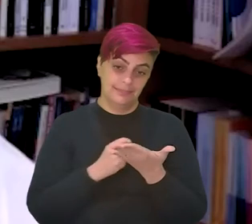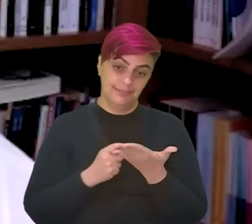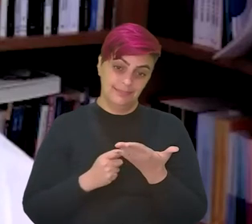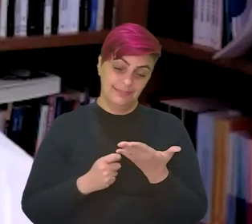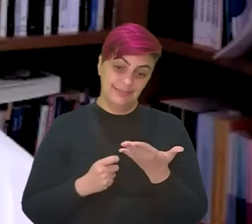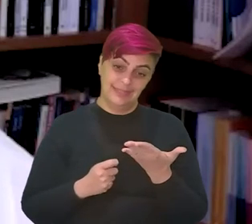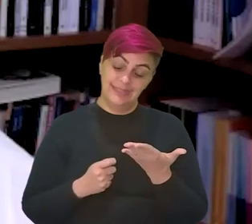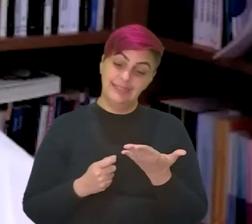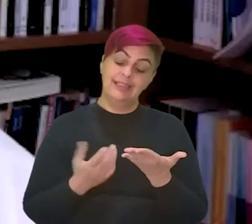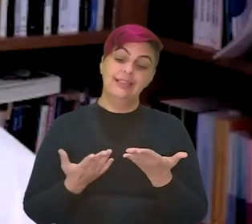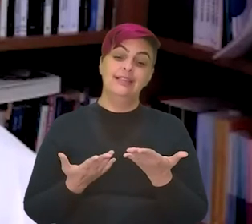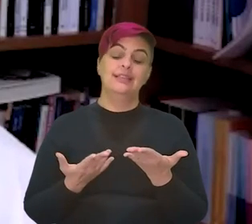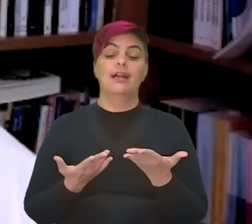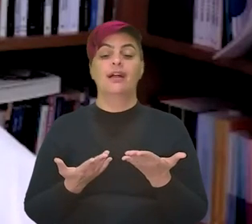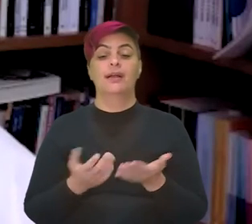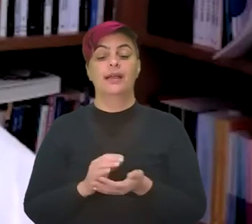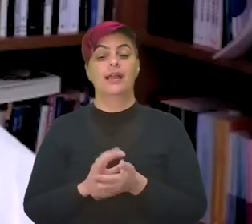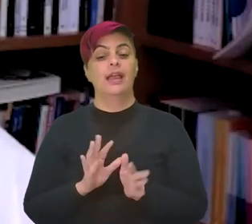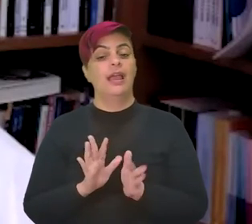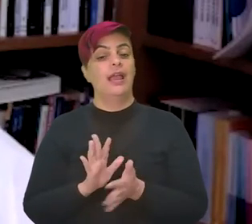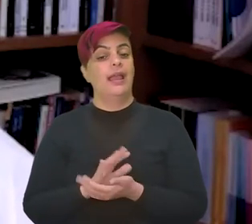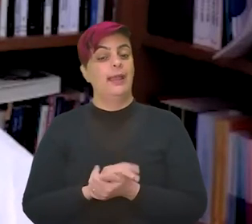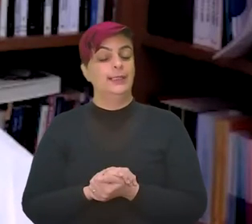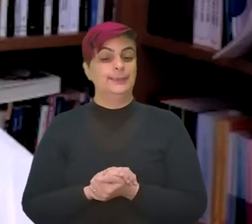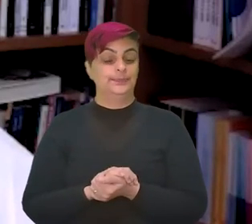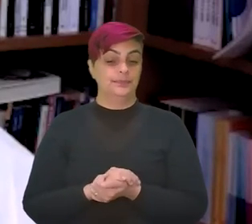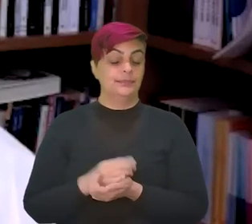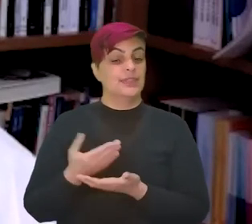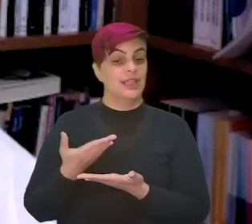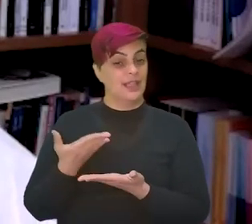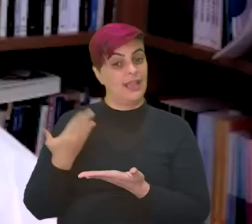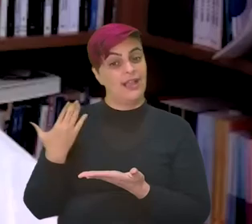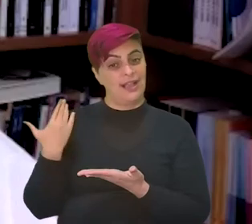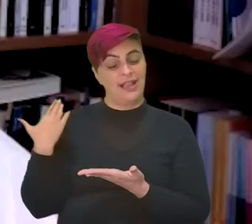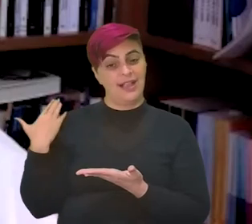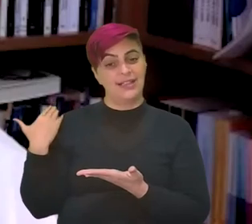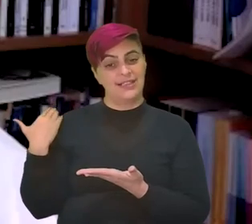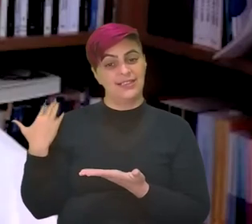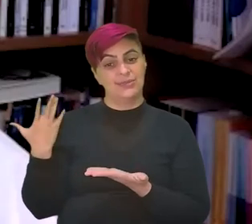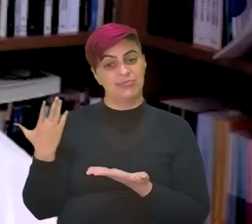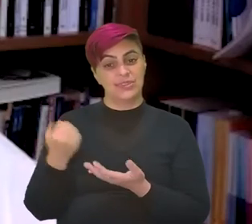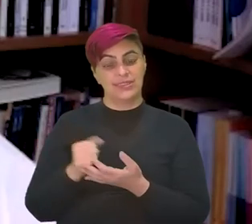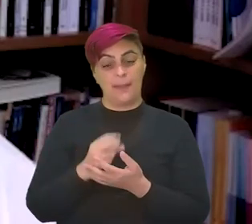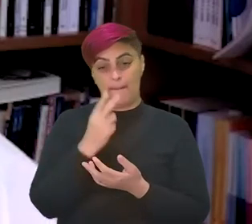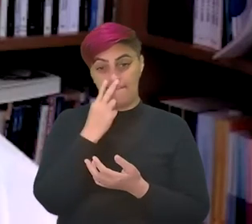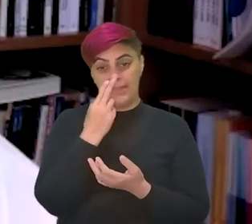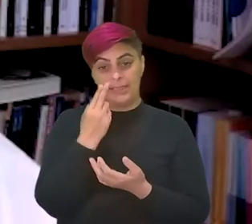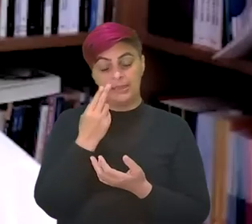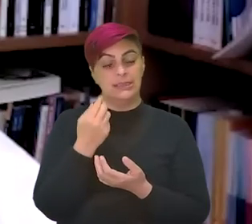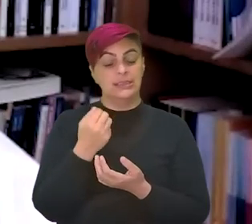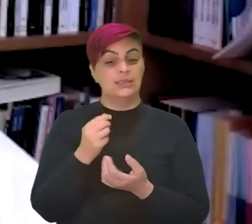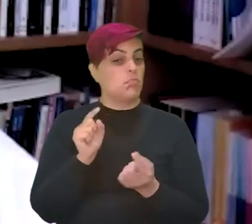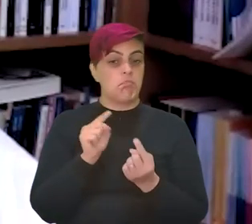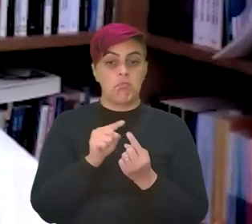obviamente, não é uma escrita como se considerava o que era necessário,